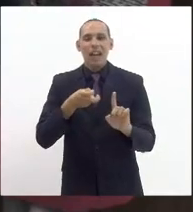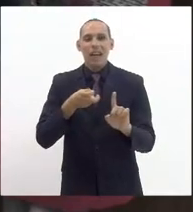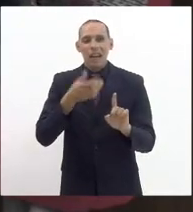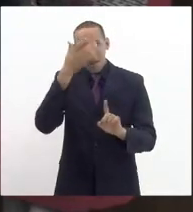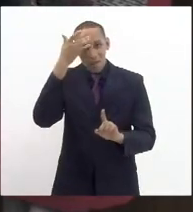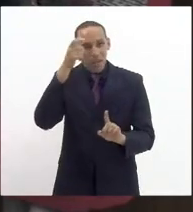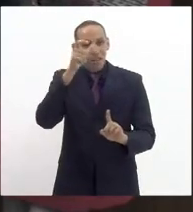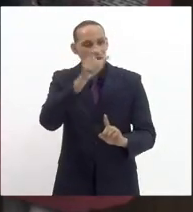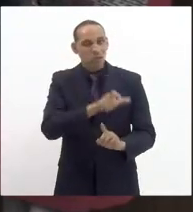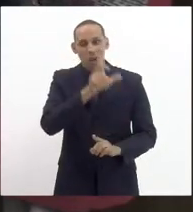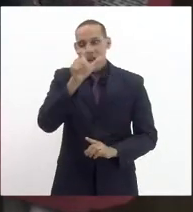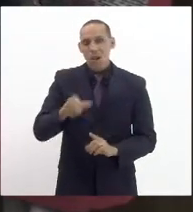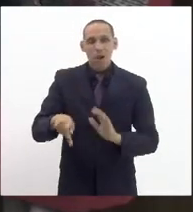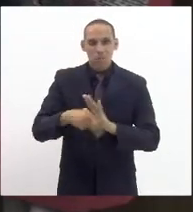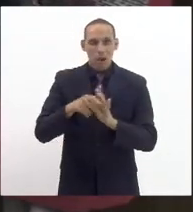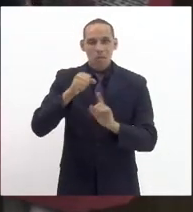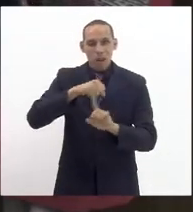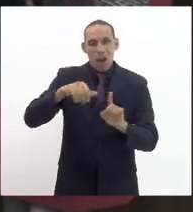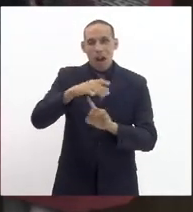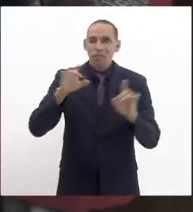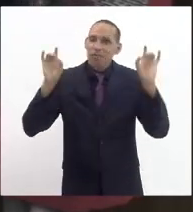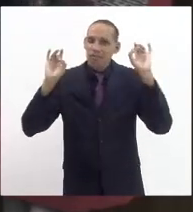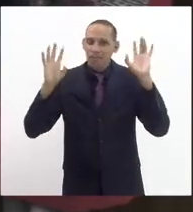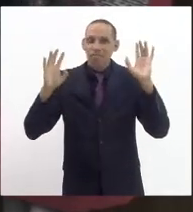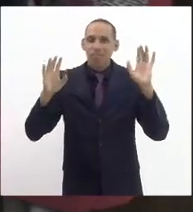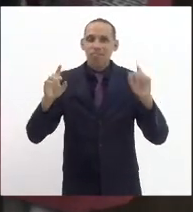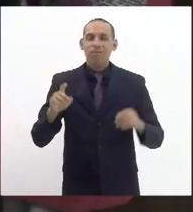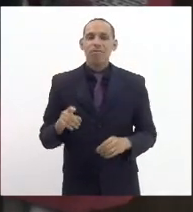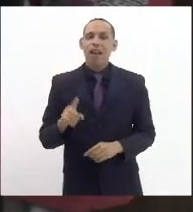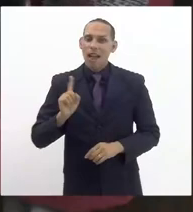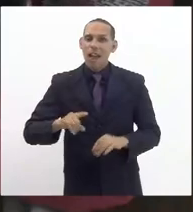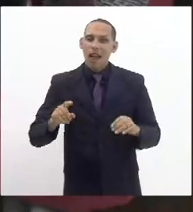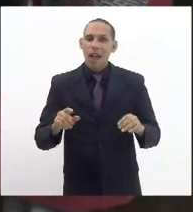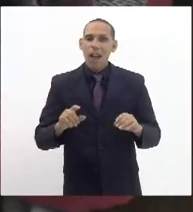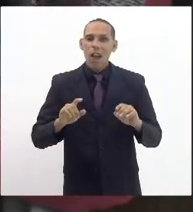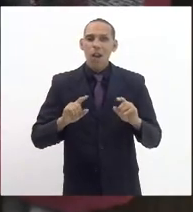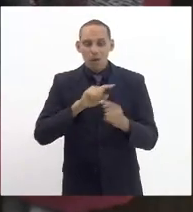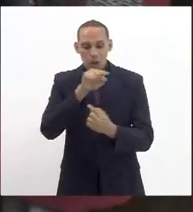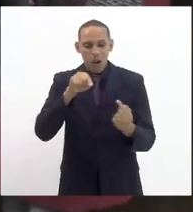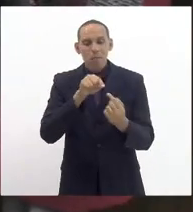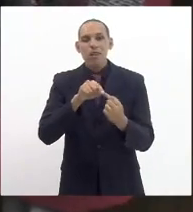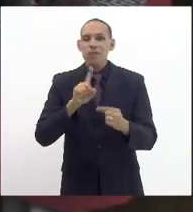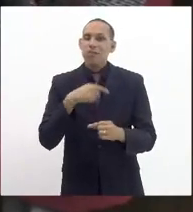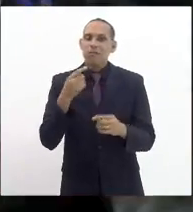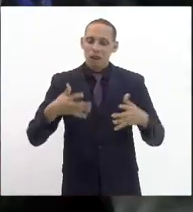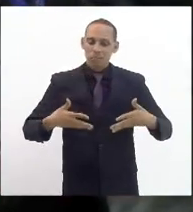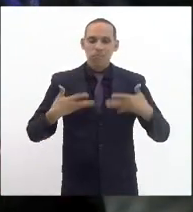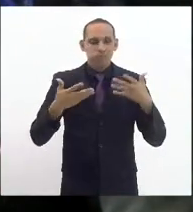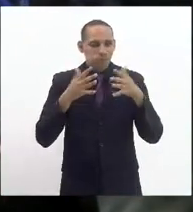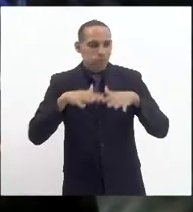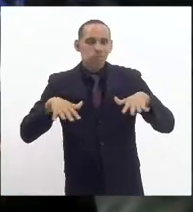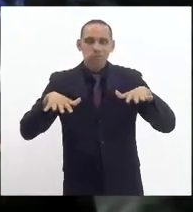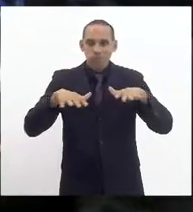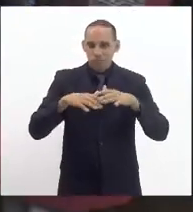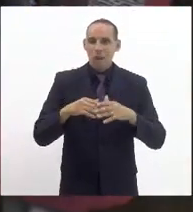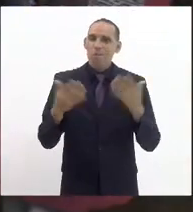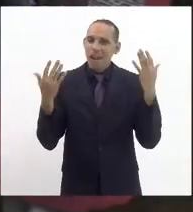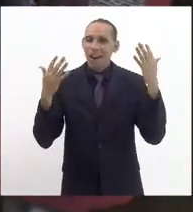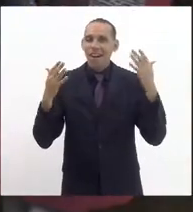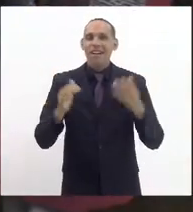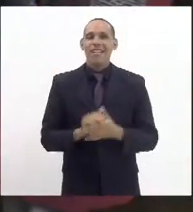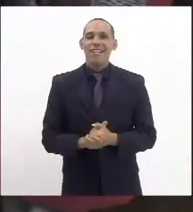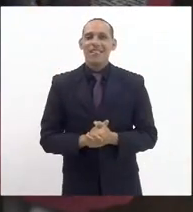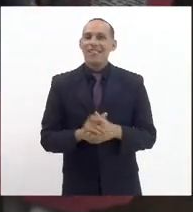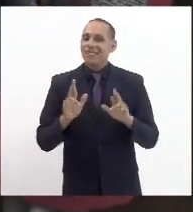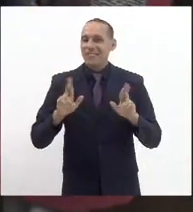as figuras da nossa sociedade que se destacam. É o intuito, de fato, da medalha e das honrarias dessa casa. Parabéns. Não seria